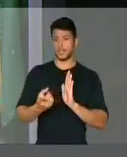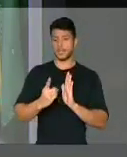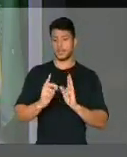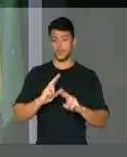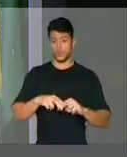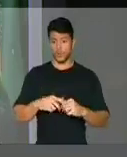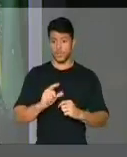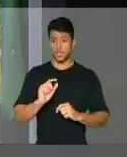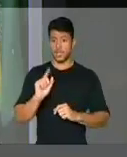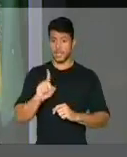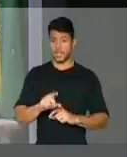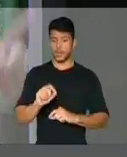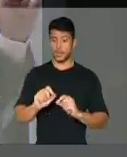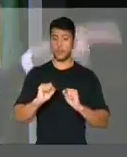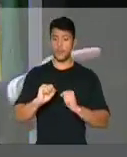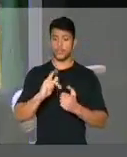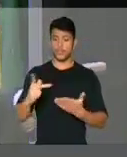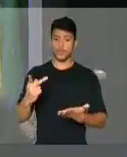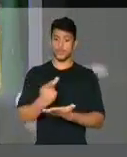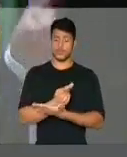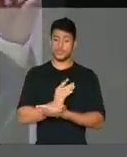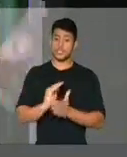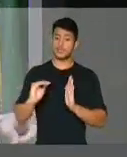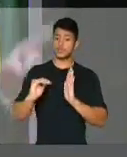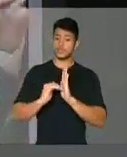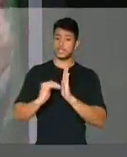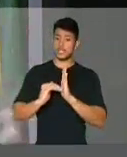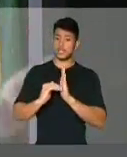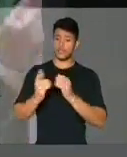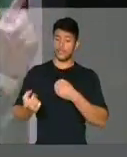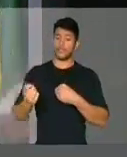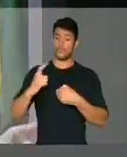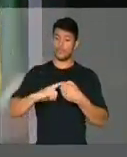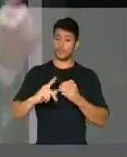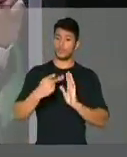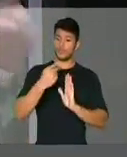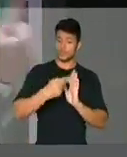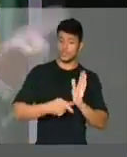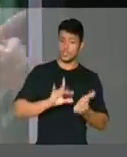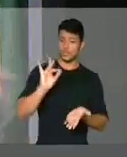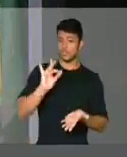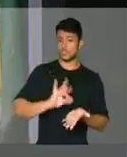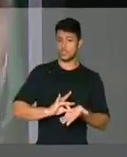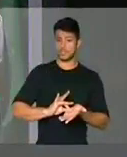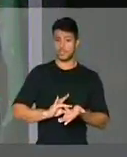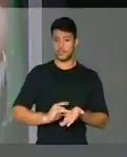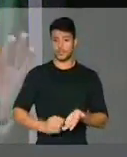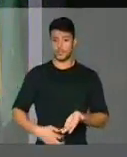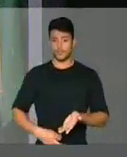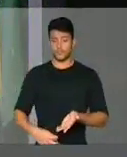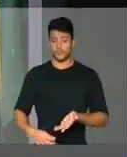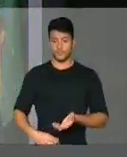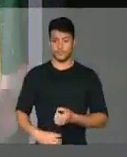casa revisora, pode acontecer que o Senado volte o projeto original do PLS